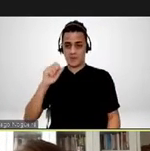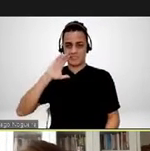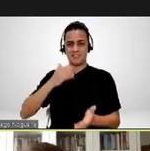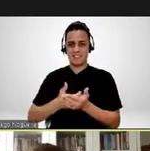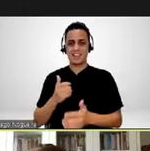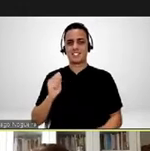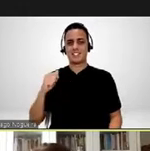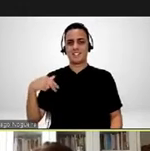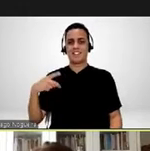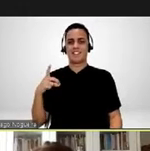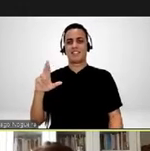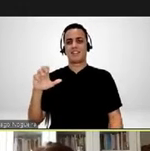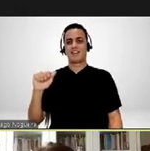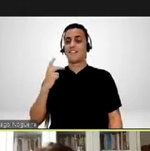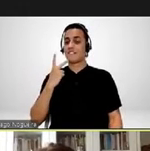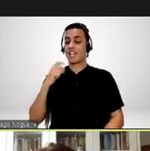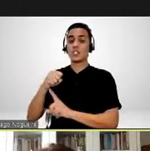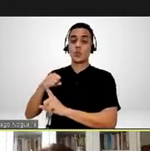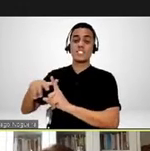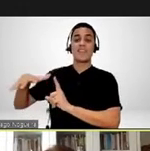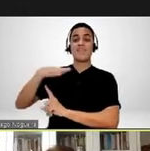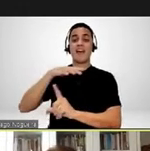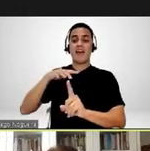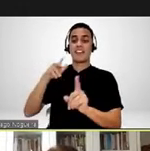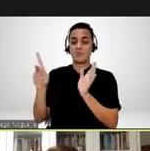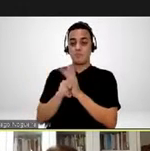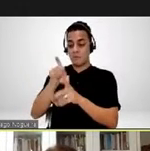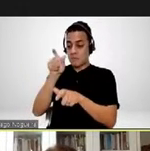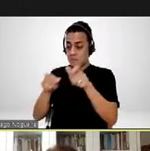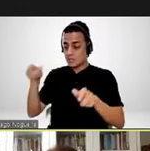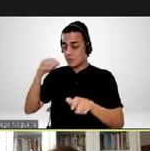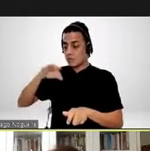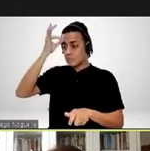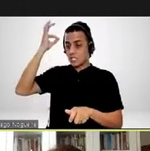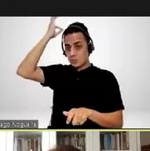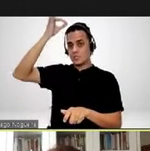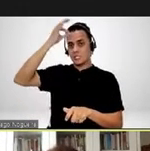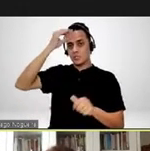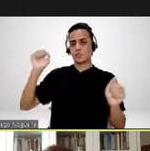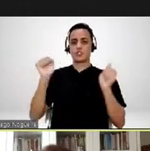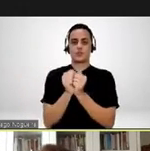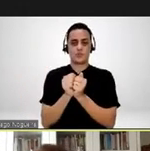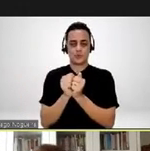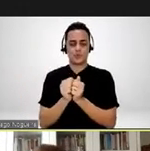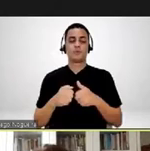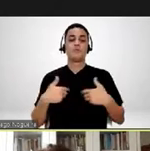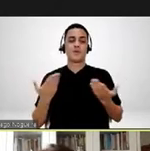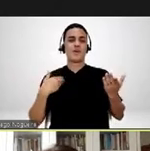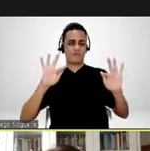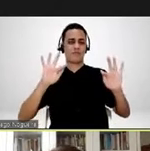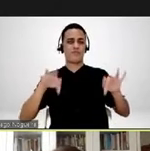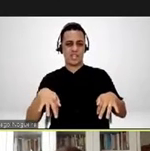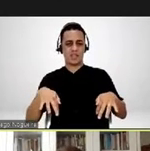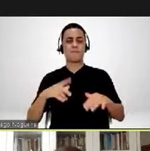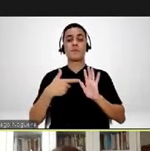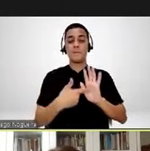própria sociedade capixaba em tudo isso. Então, eu encerro mostrando a importância